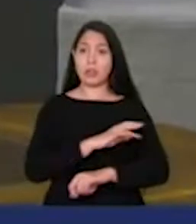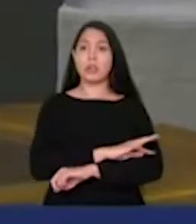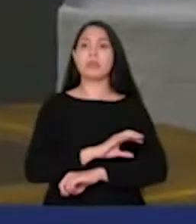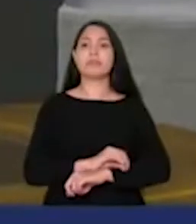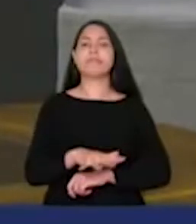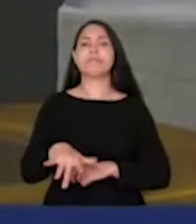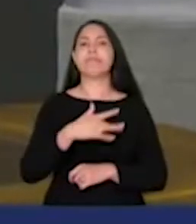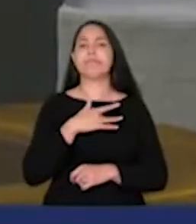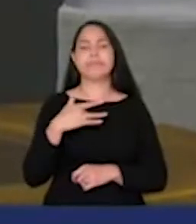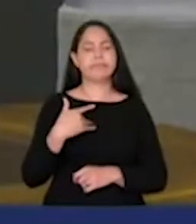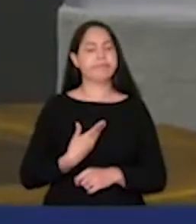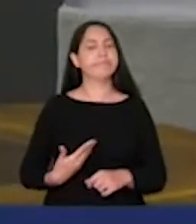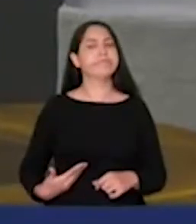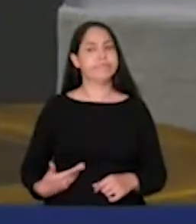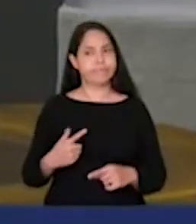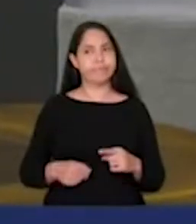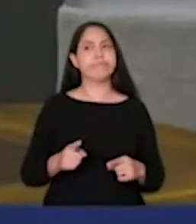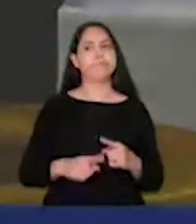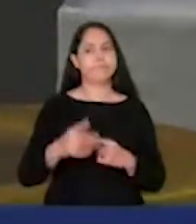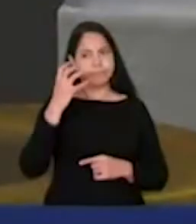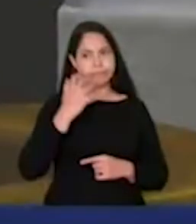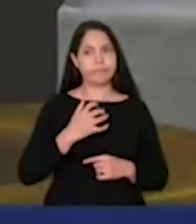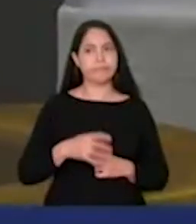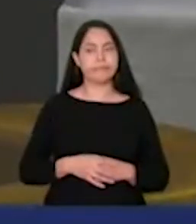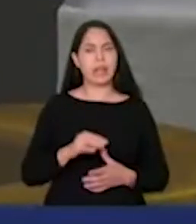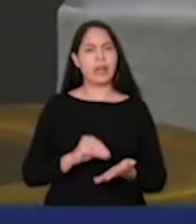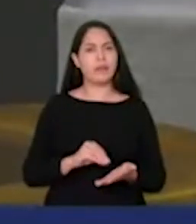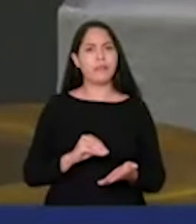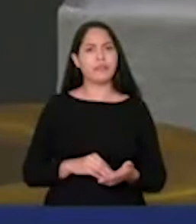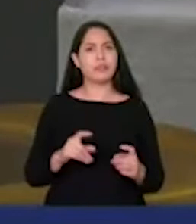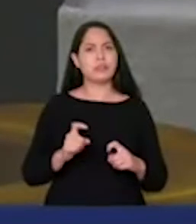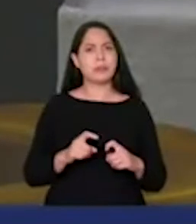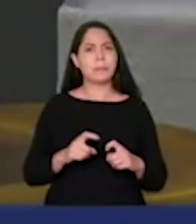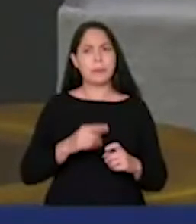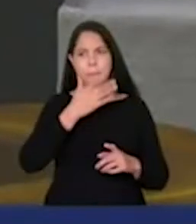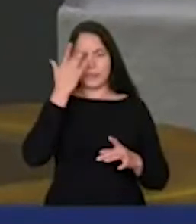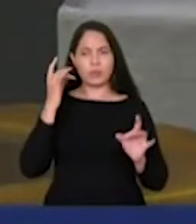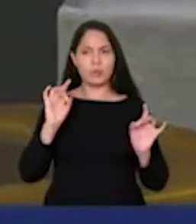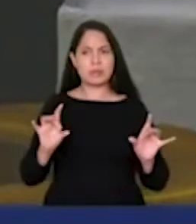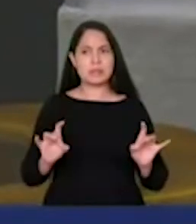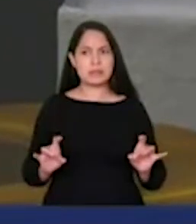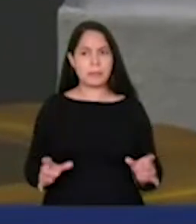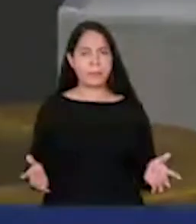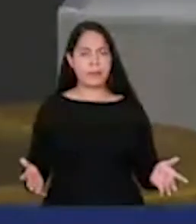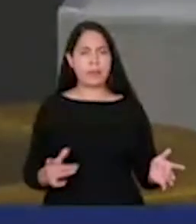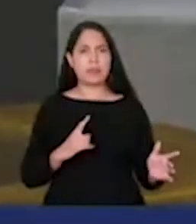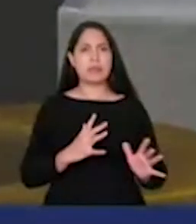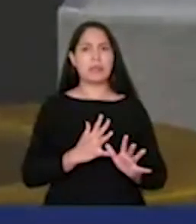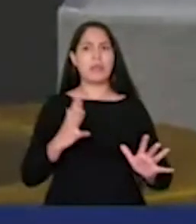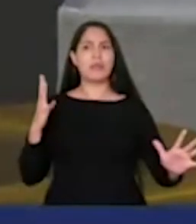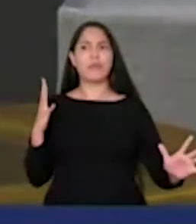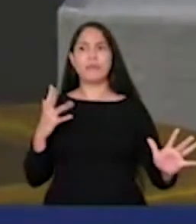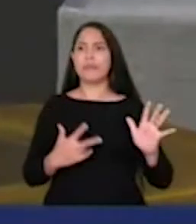saúde pública. Faltam médicos especialistas, a fila de cirurgias eletivas